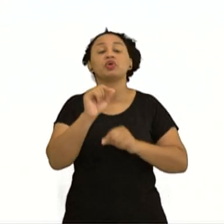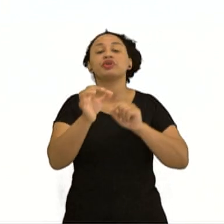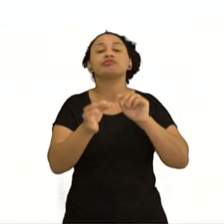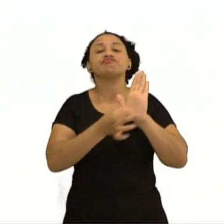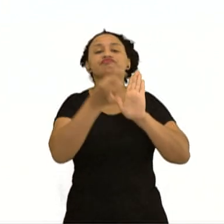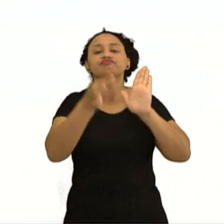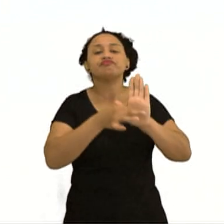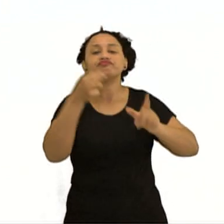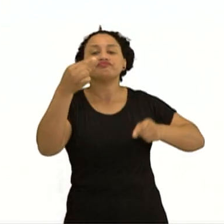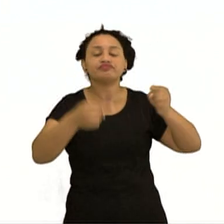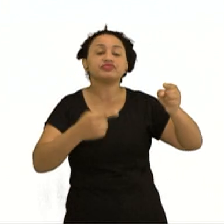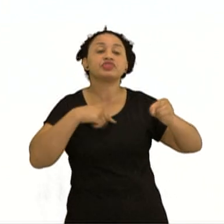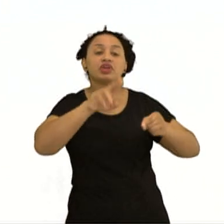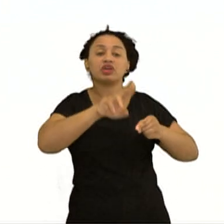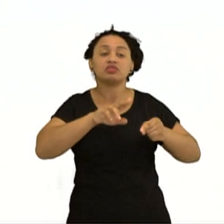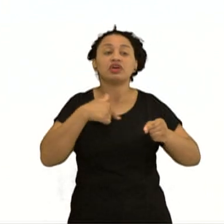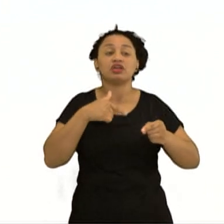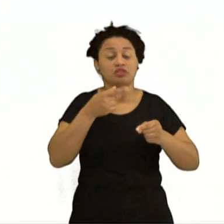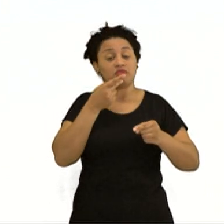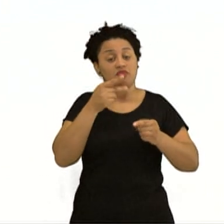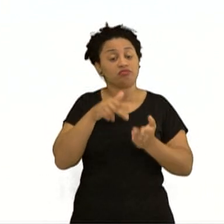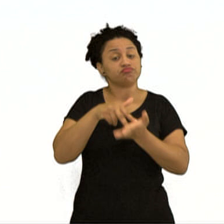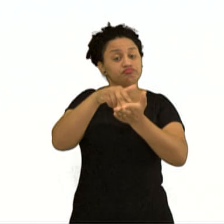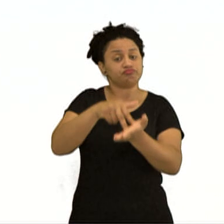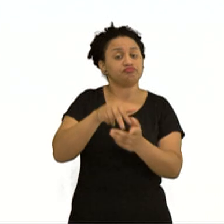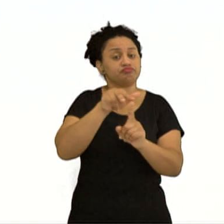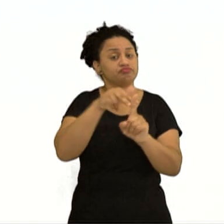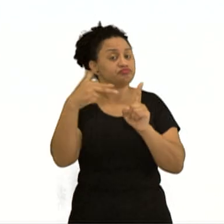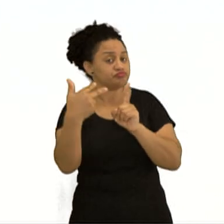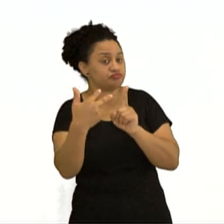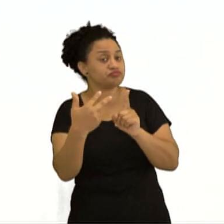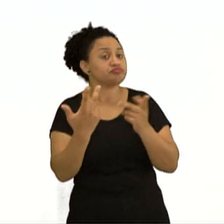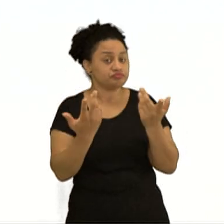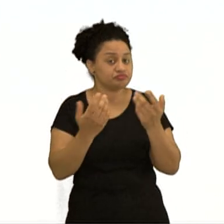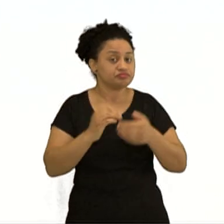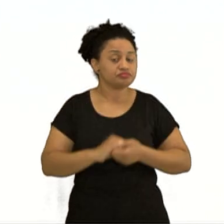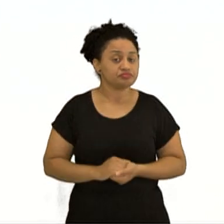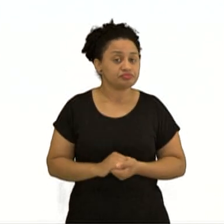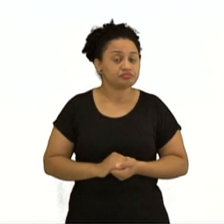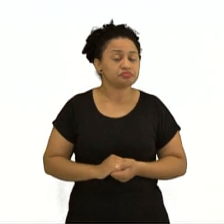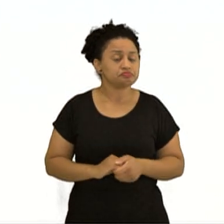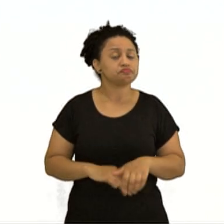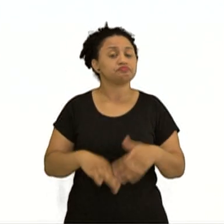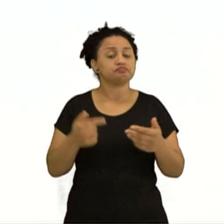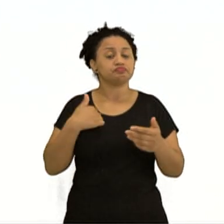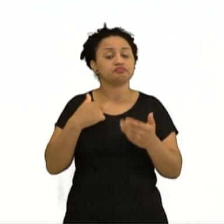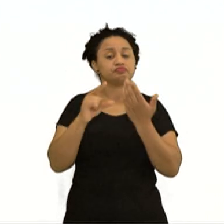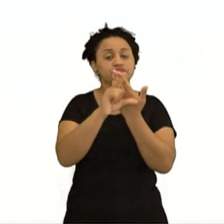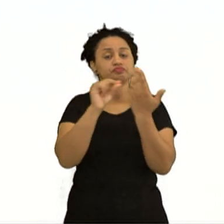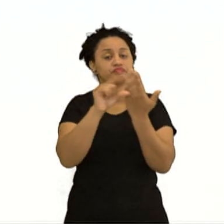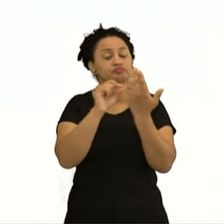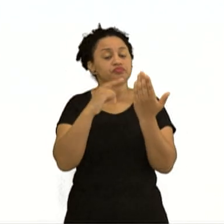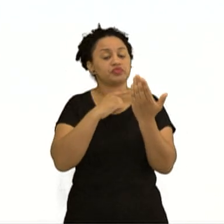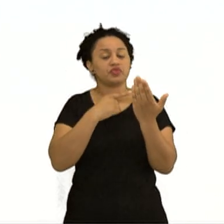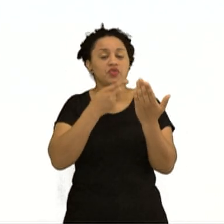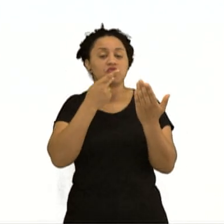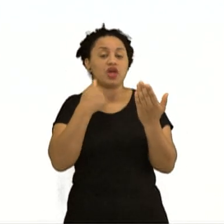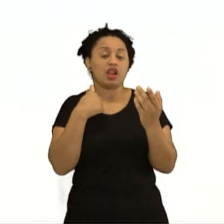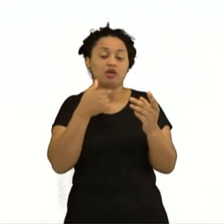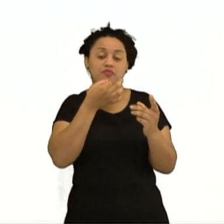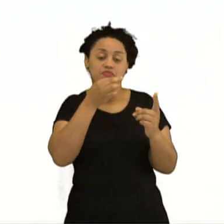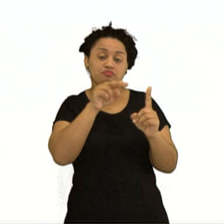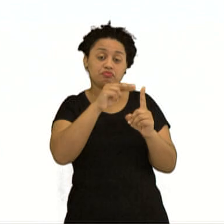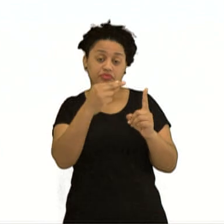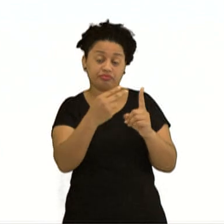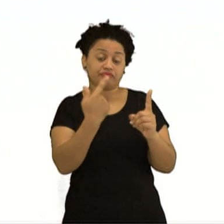utilizados para sustentar esse posicionamento? Então, a autora traz a posição, a